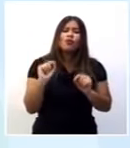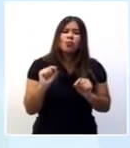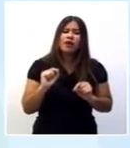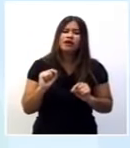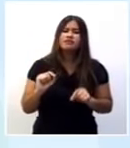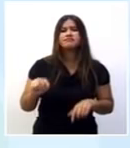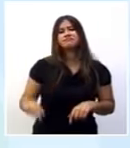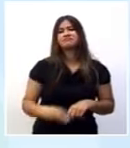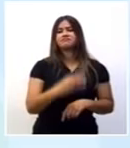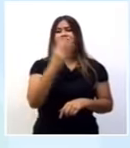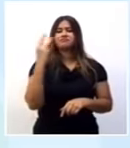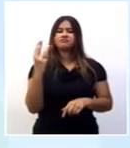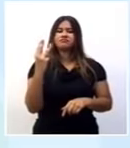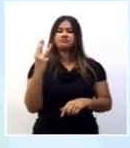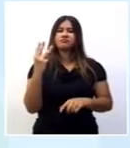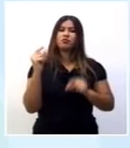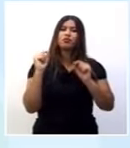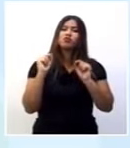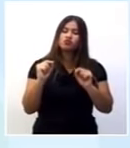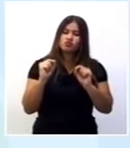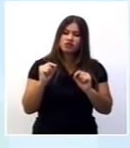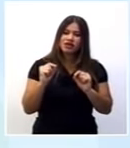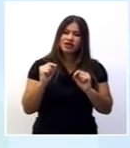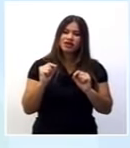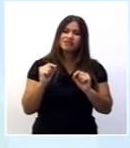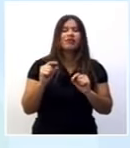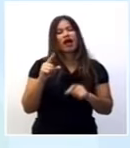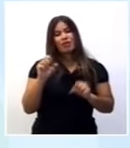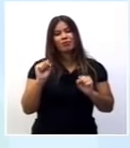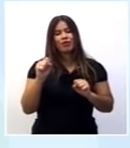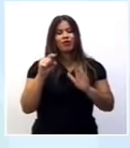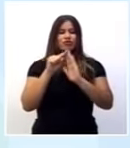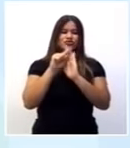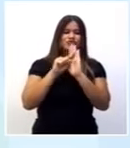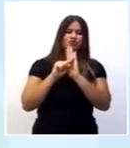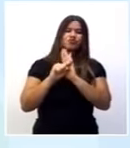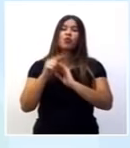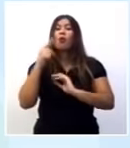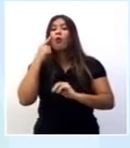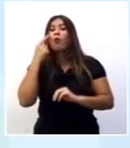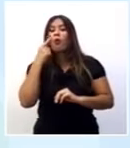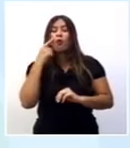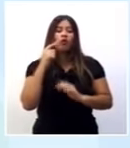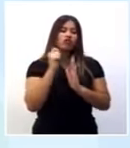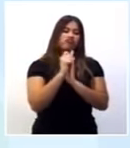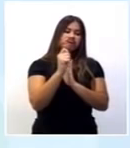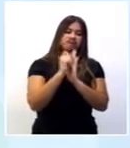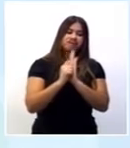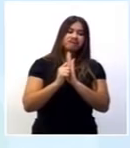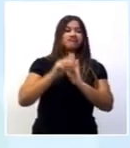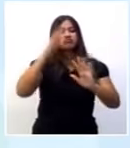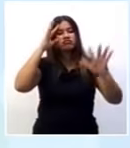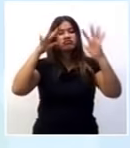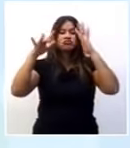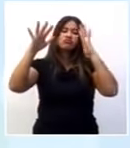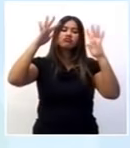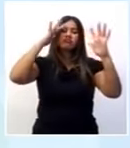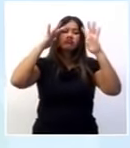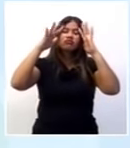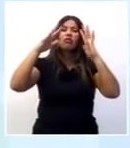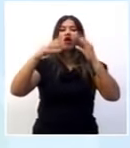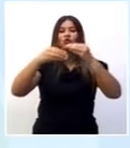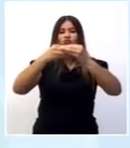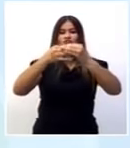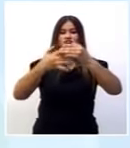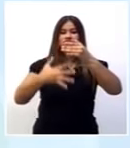fonte que é? São 3 imagens. Eu vou deixar uns segundinhos se vocês darem uma olhada, anotarem, pensarem, escrever no